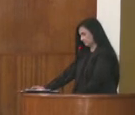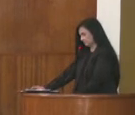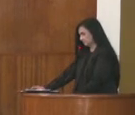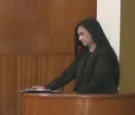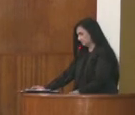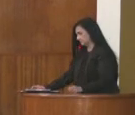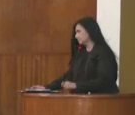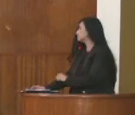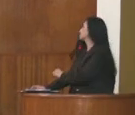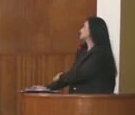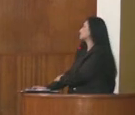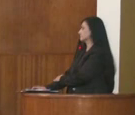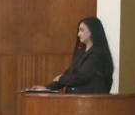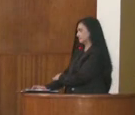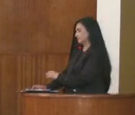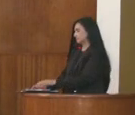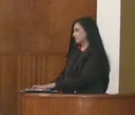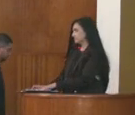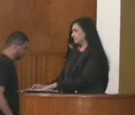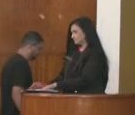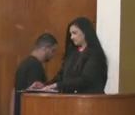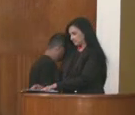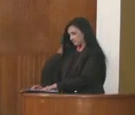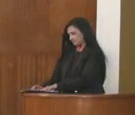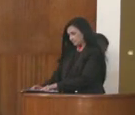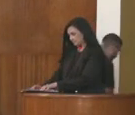0800-285-5050. Desculpa,